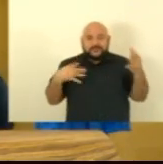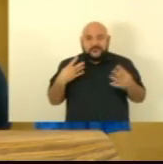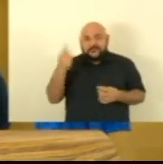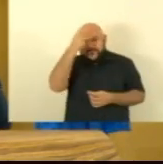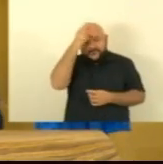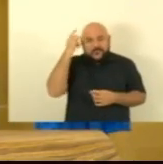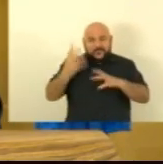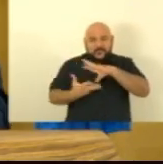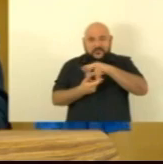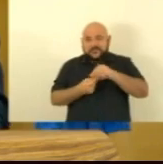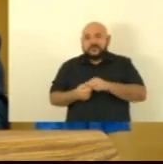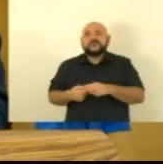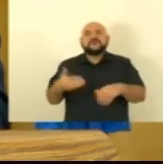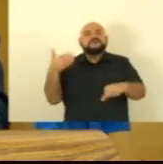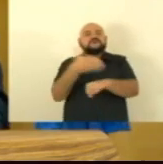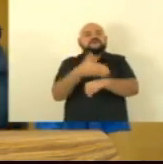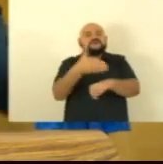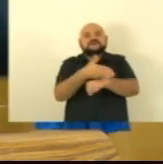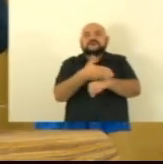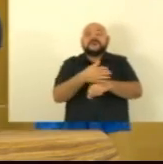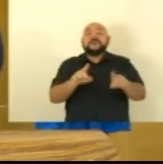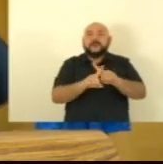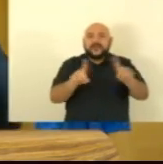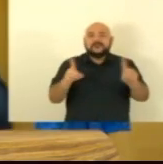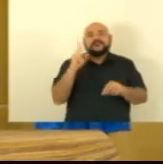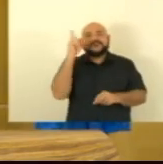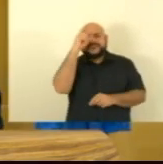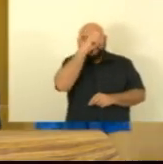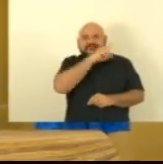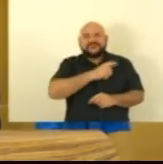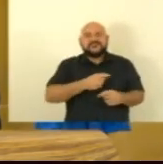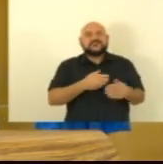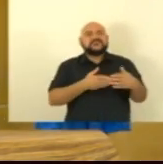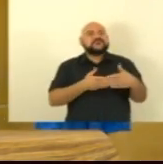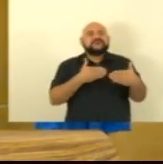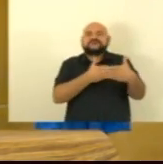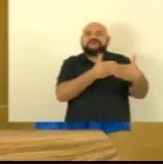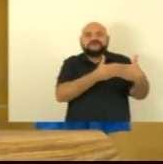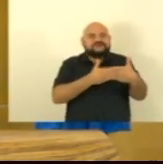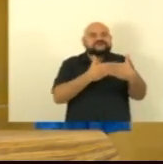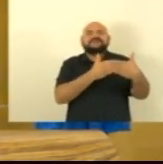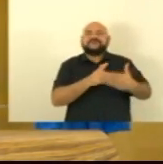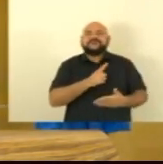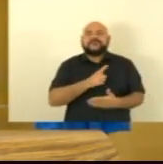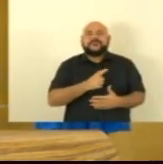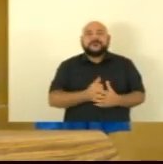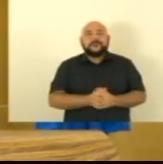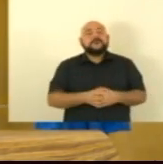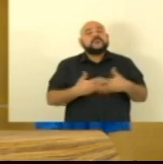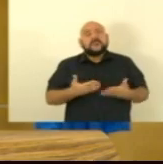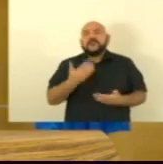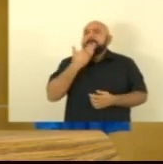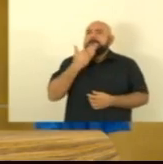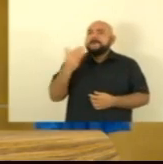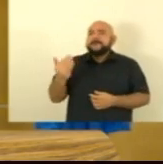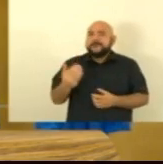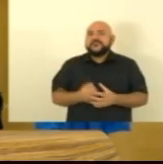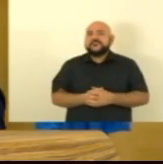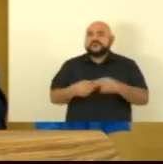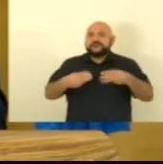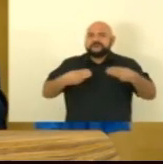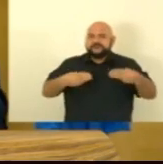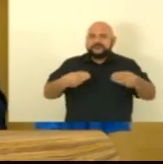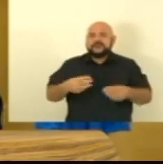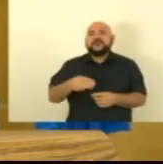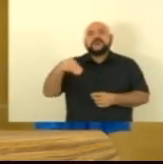estão encontrando muita dificuldade para entrar no parque. Então, deixo aqui esse registro, pedindo que a ministra receba o nosso